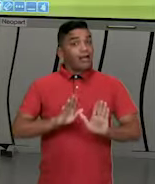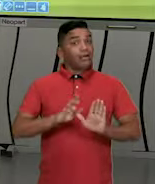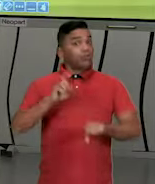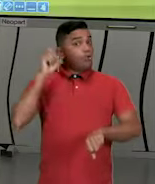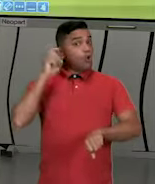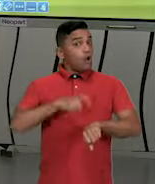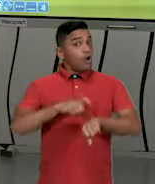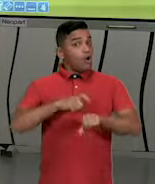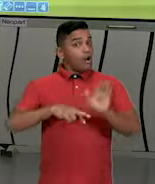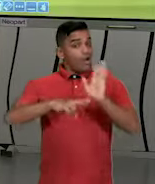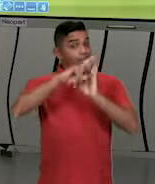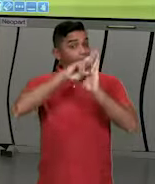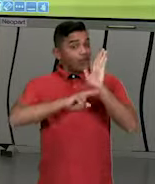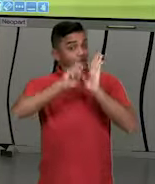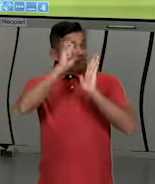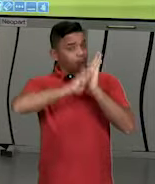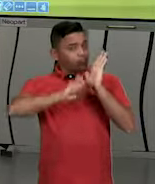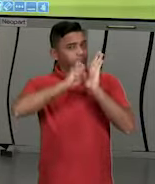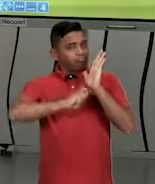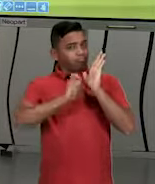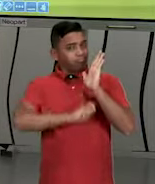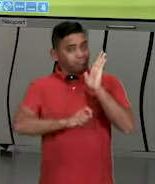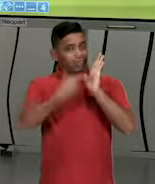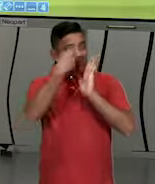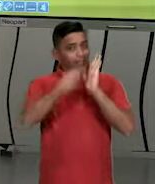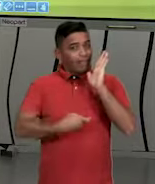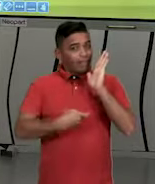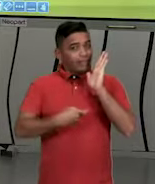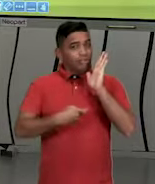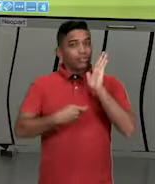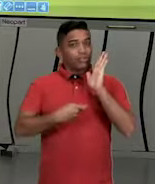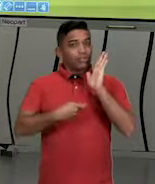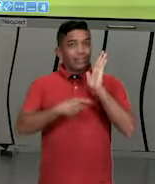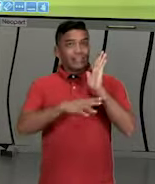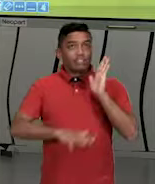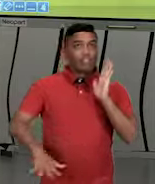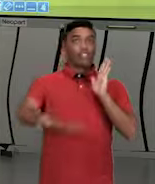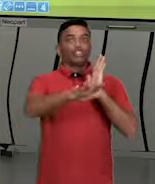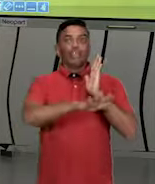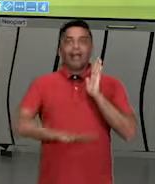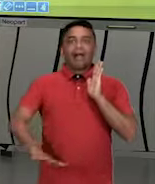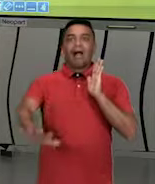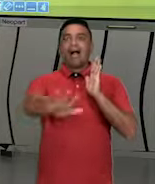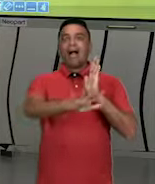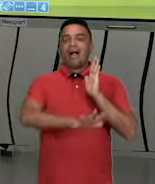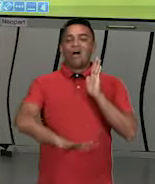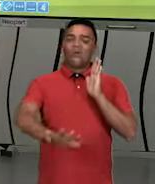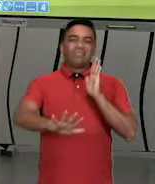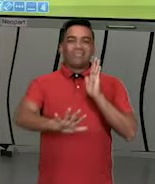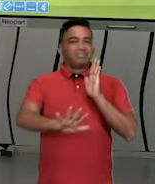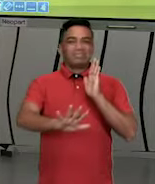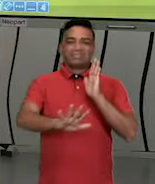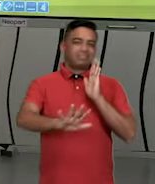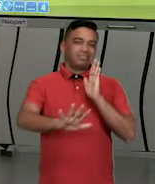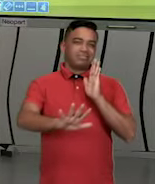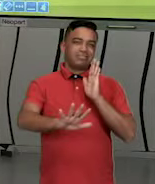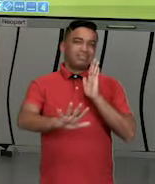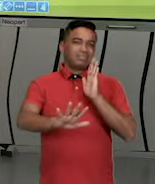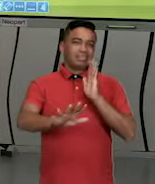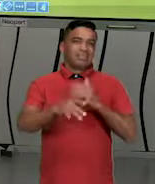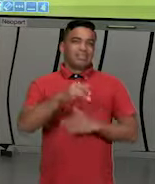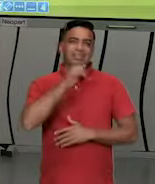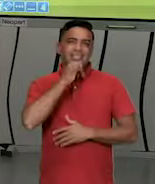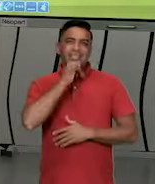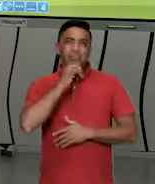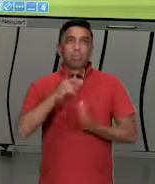redigir a redação para evitar generalizações, ou seja, generalizar,